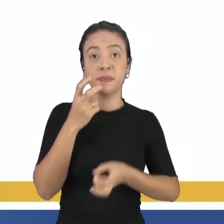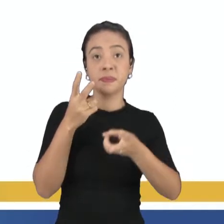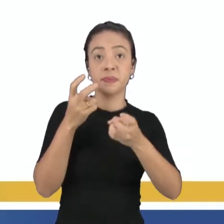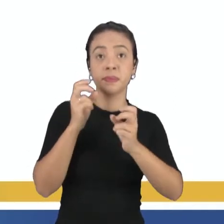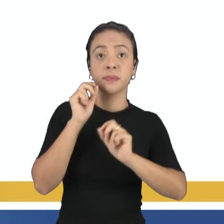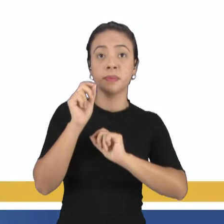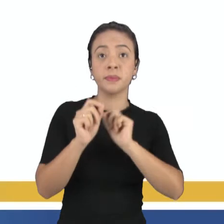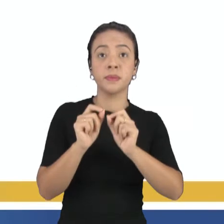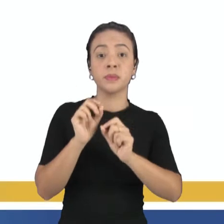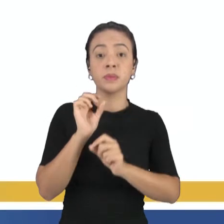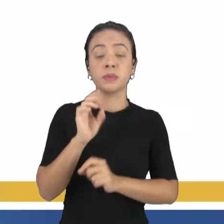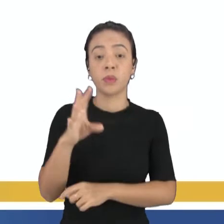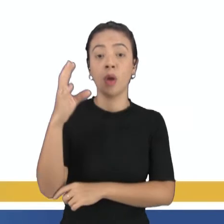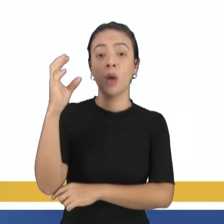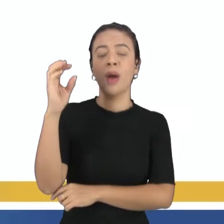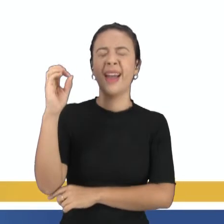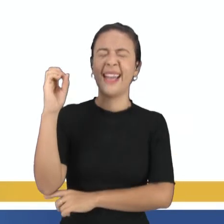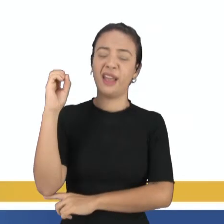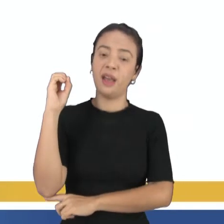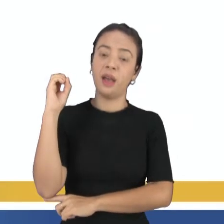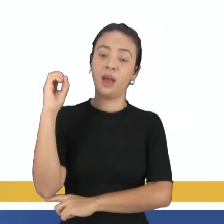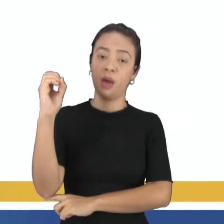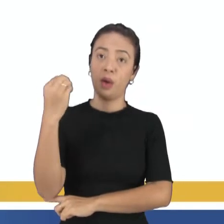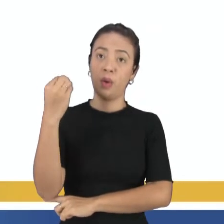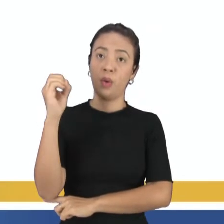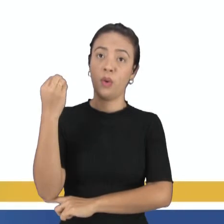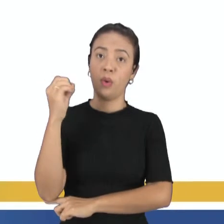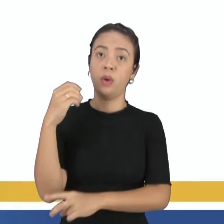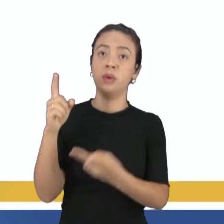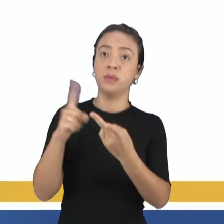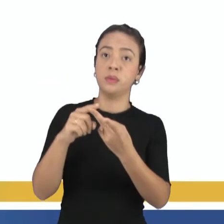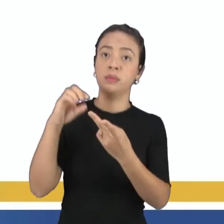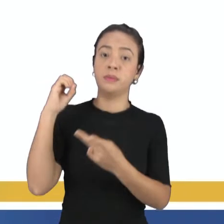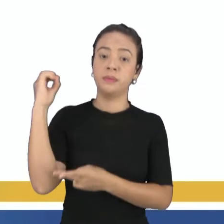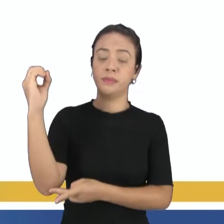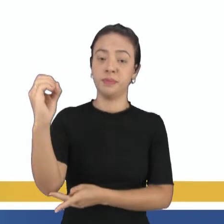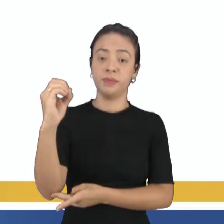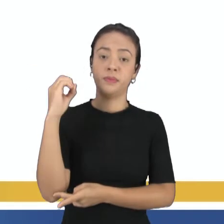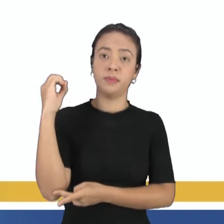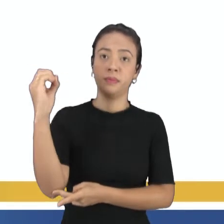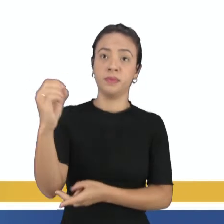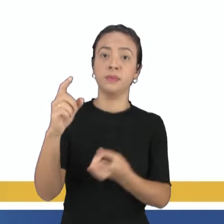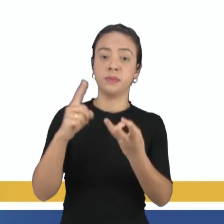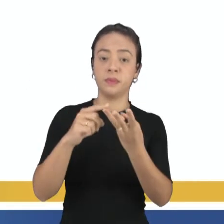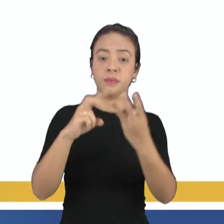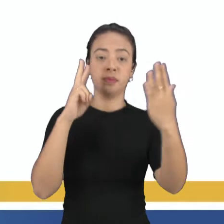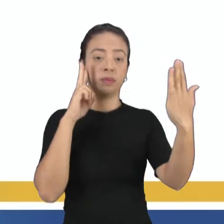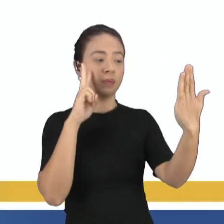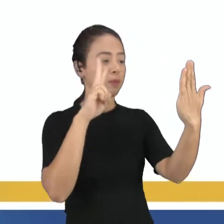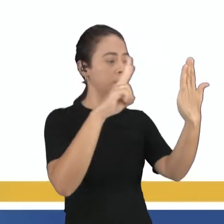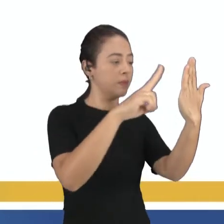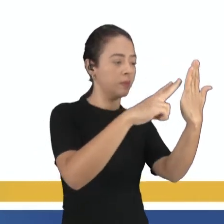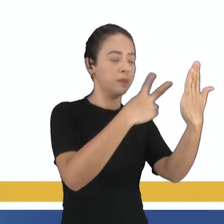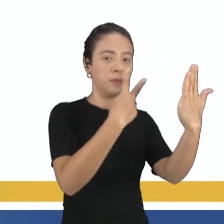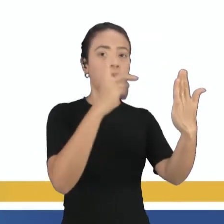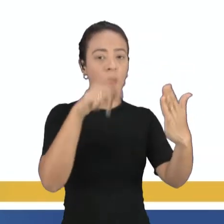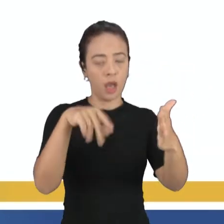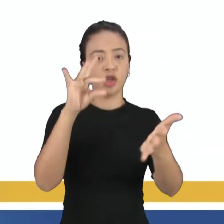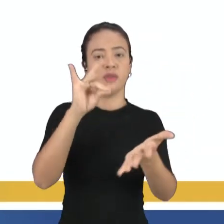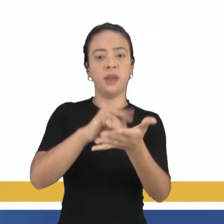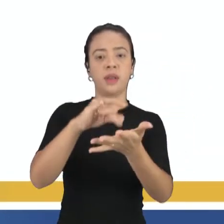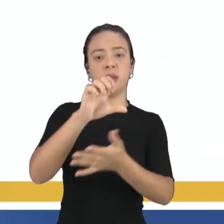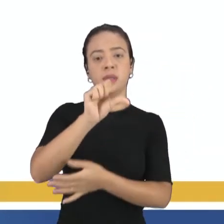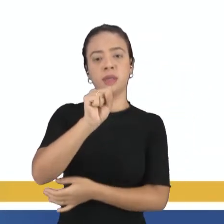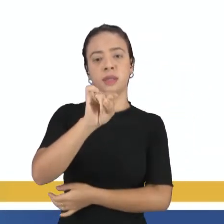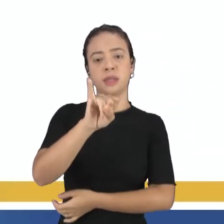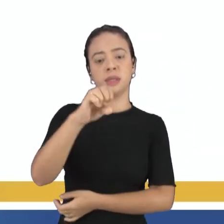que apenas a rotação, a translação e a simetria de reflexão são isometrias, pois a homotetia